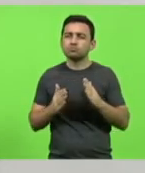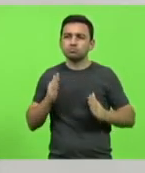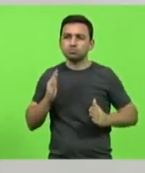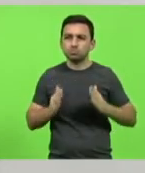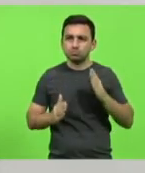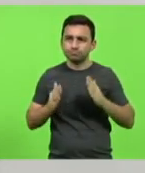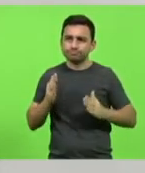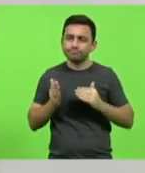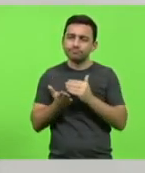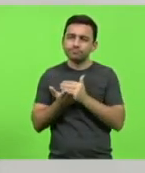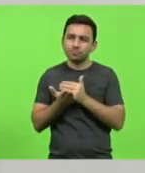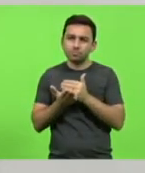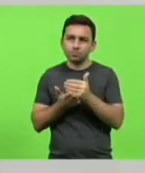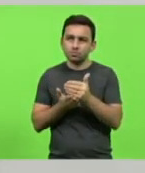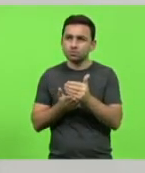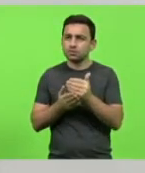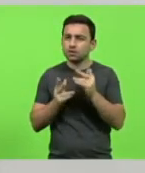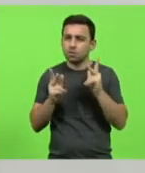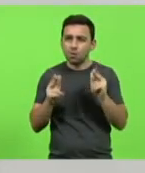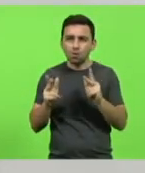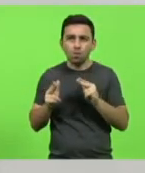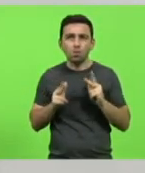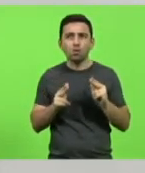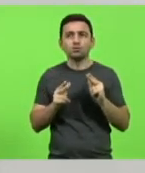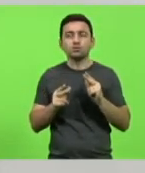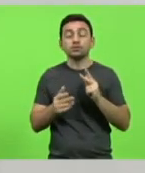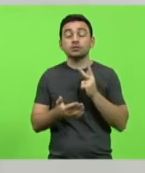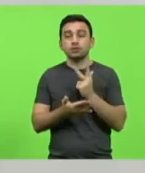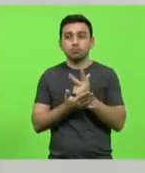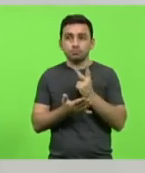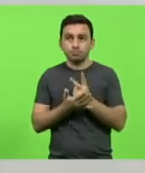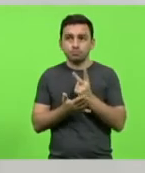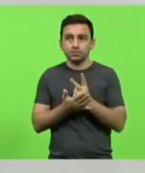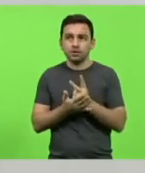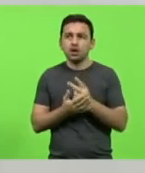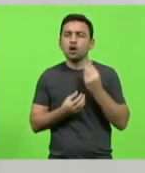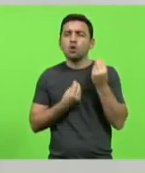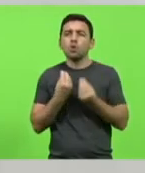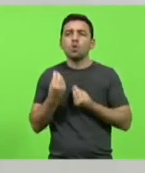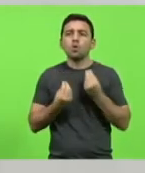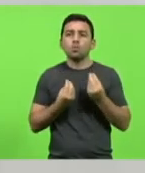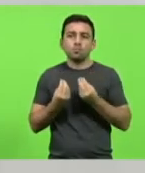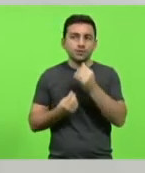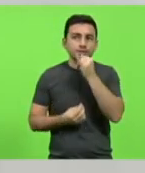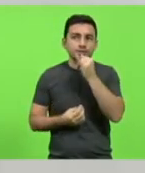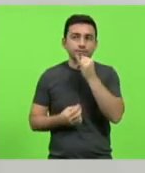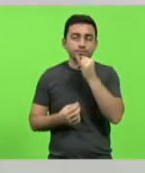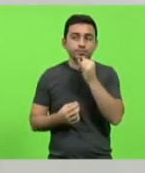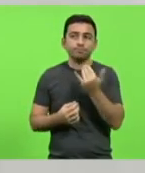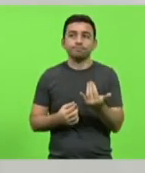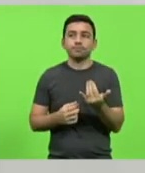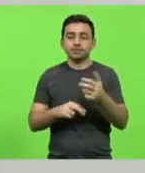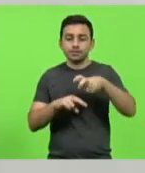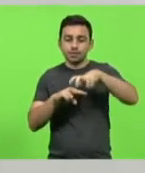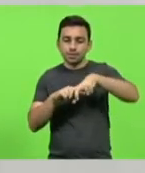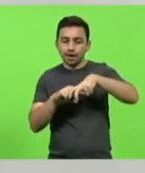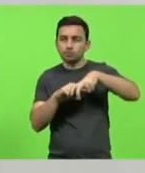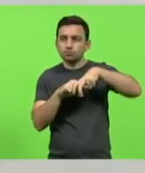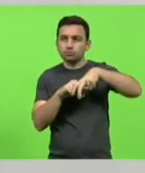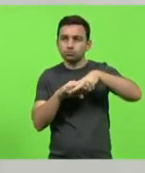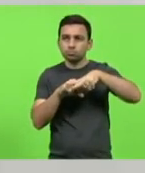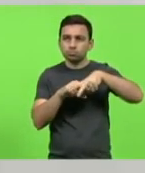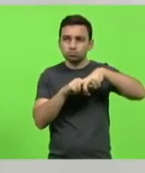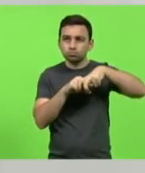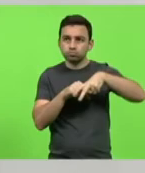estereotipados. Como ficar muito tempo, exemplo, como ficar muito tempo sentado, balançando o corpo